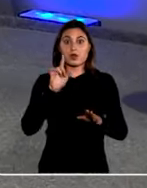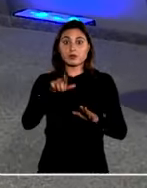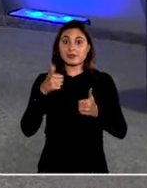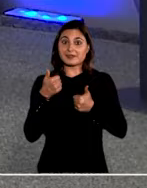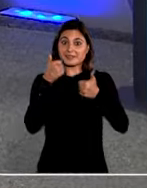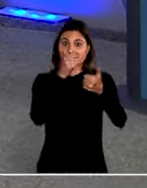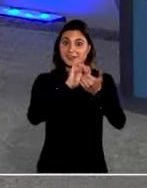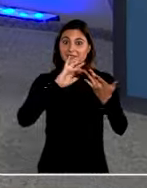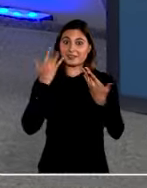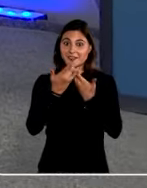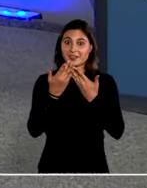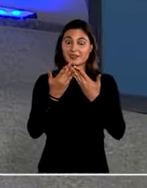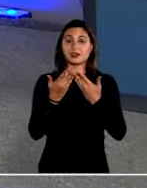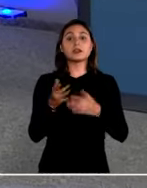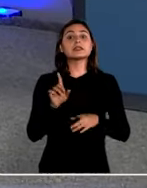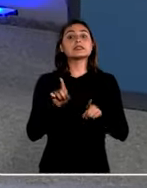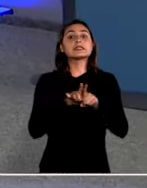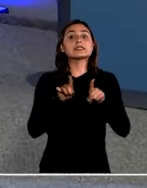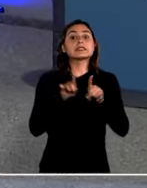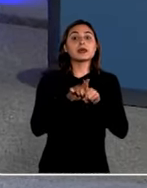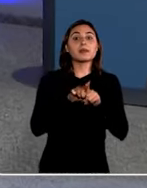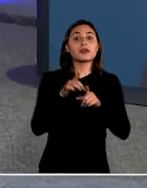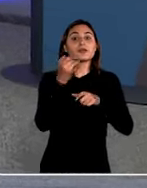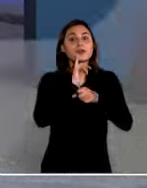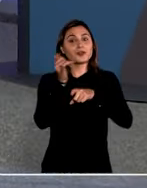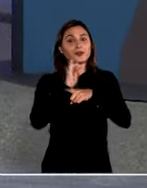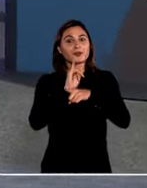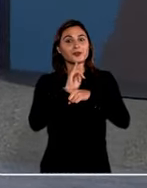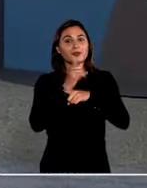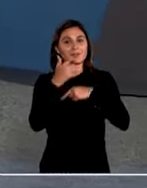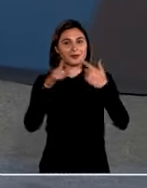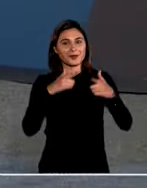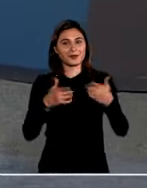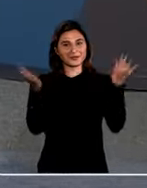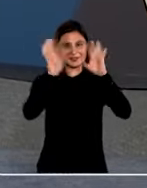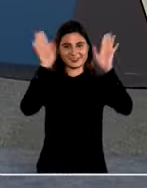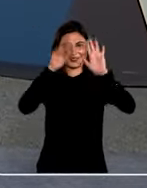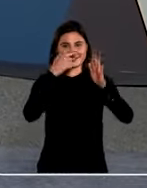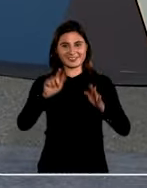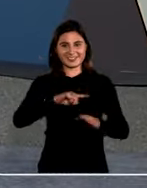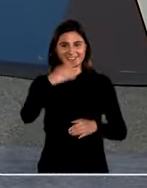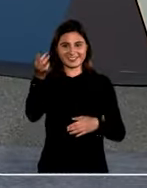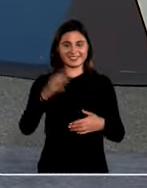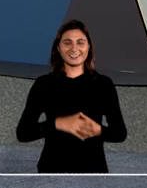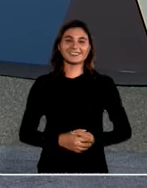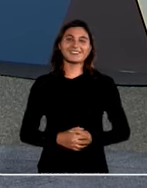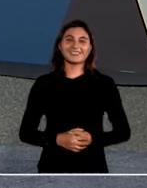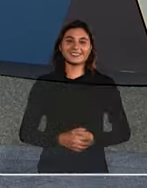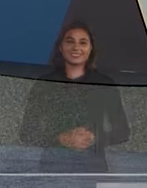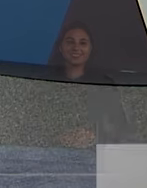sociais YouTube e podcast do STJ até a próxima semana tchau